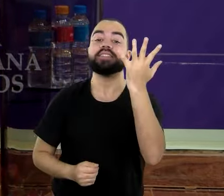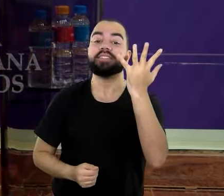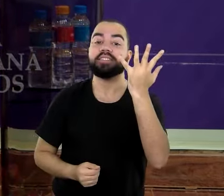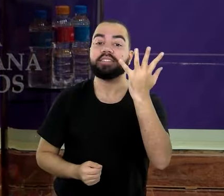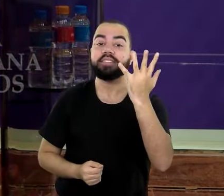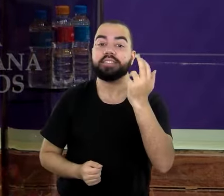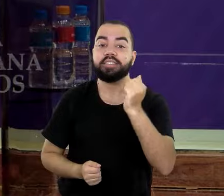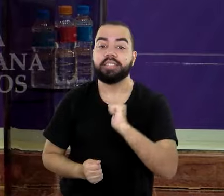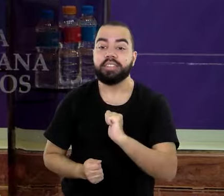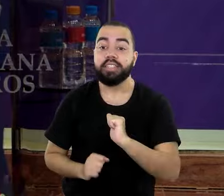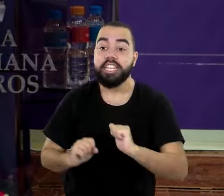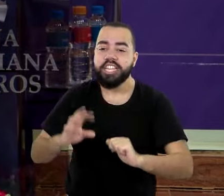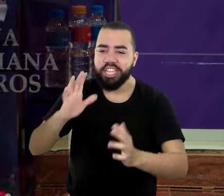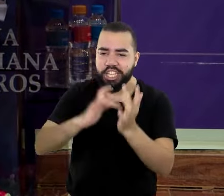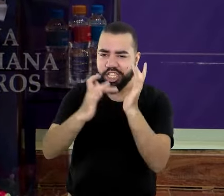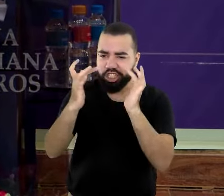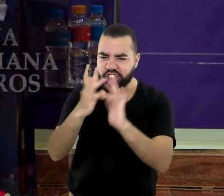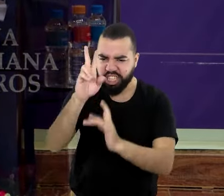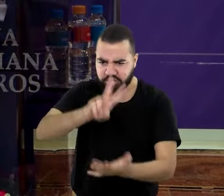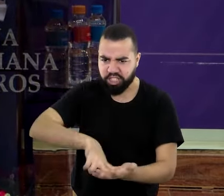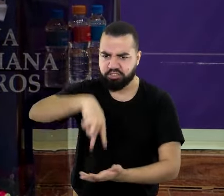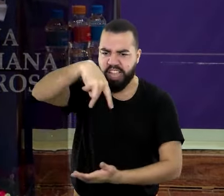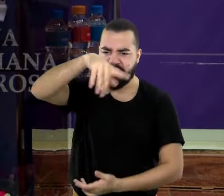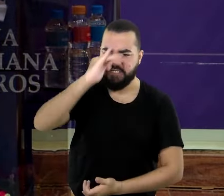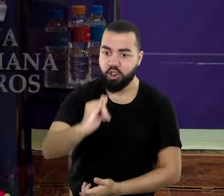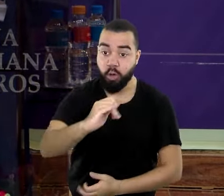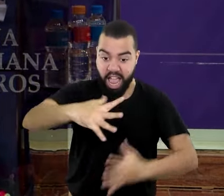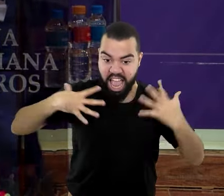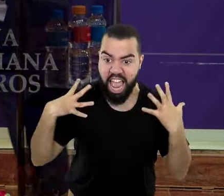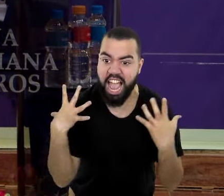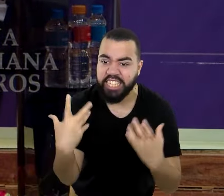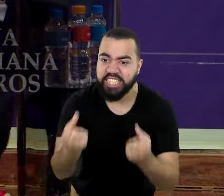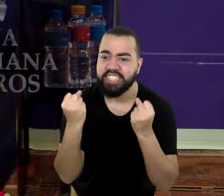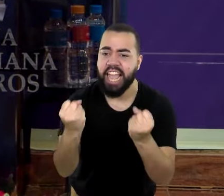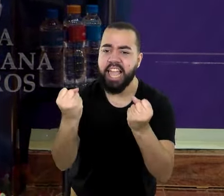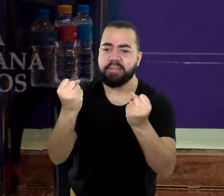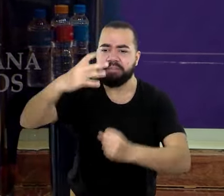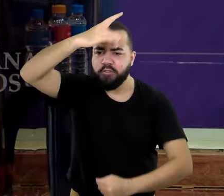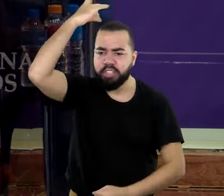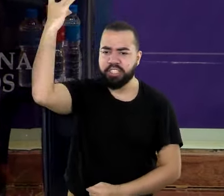E o Jesus ressuscitado, Ele disse: receba o Espírito.